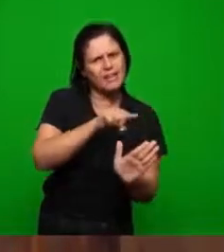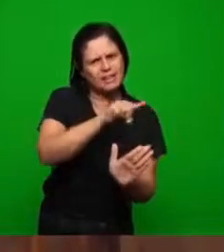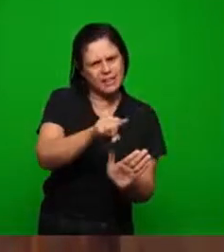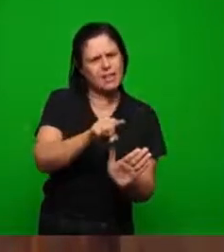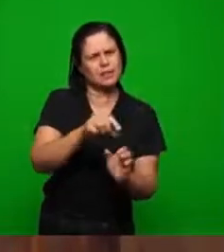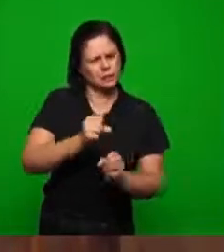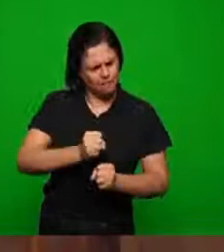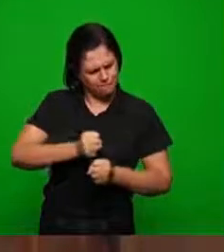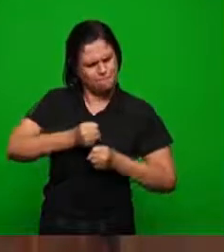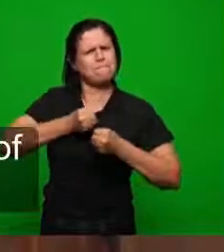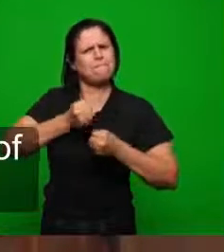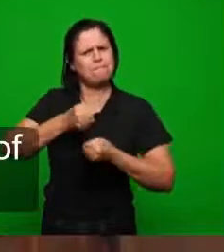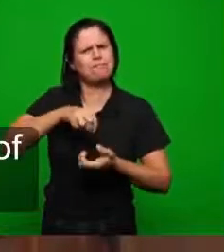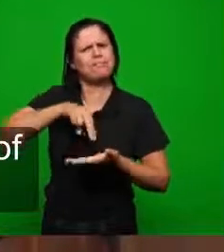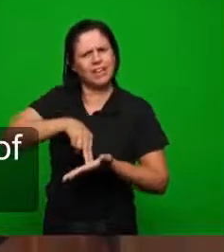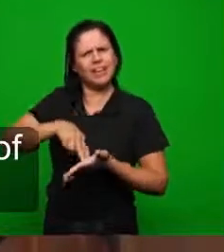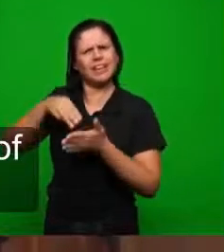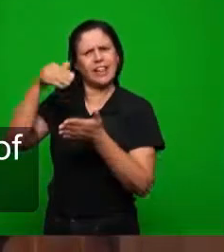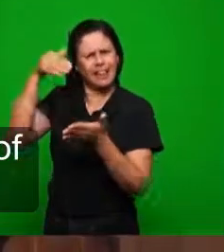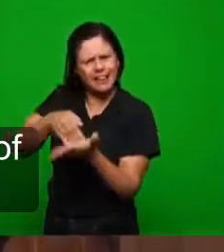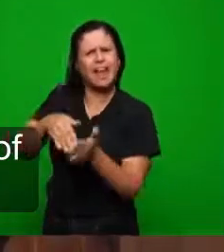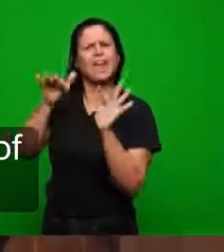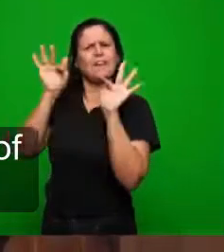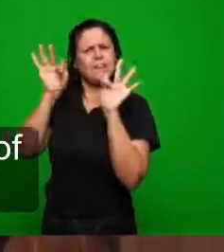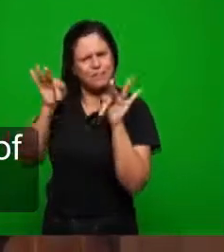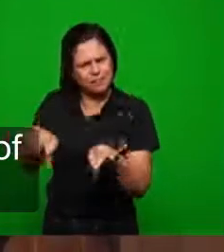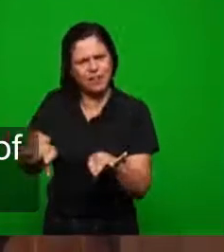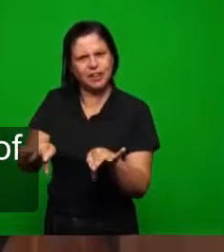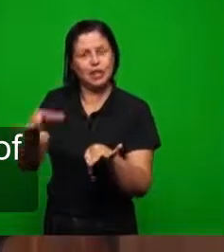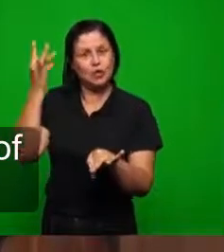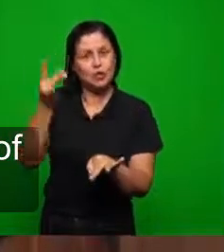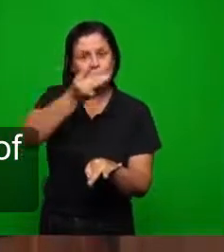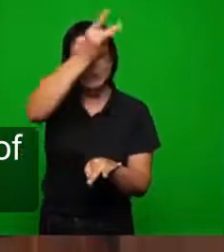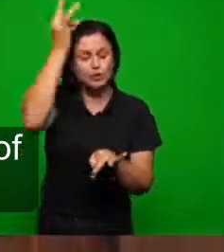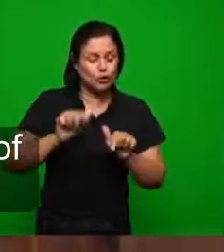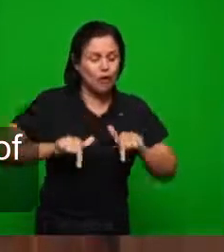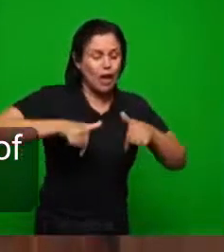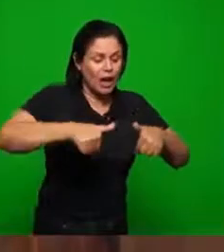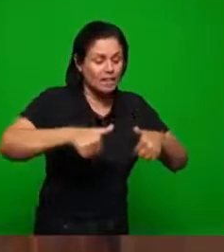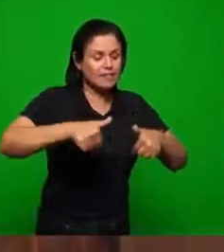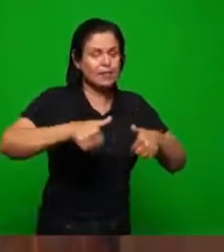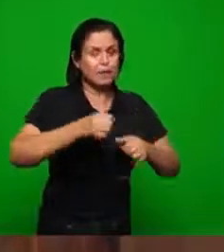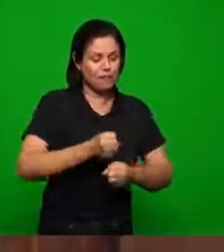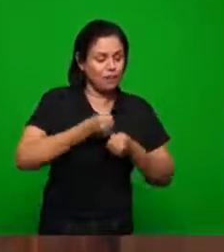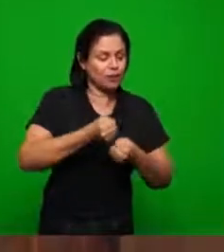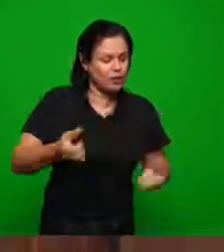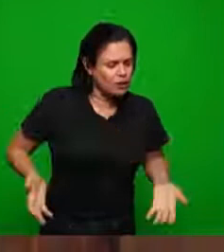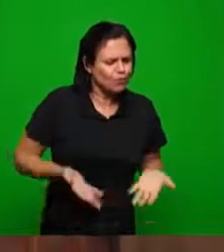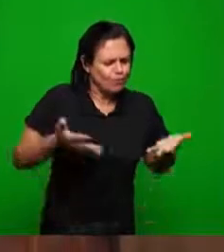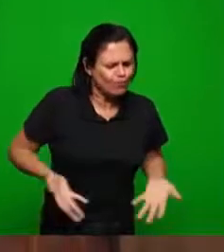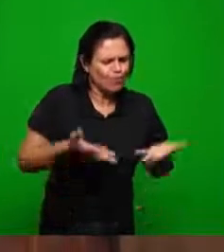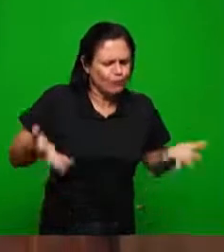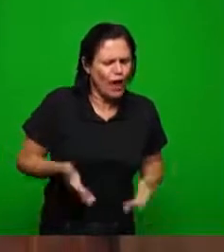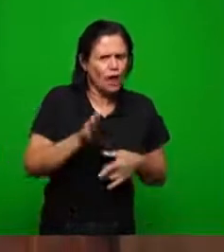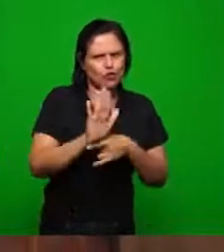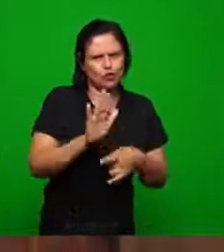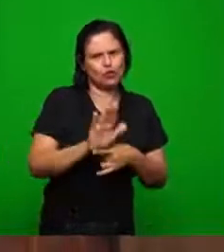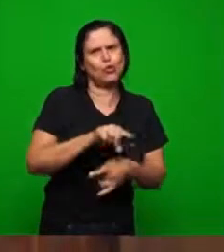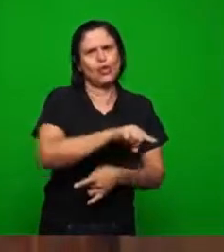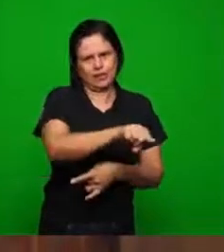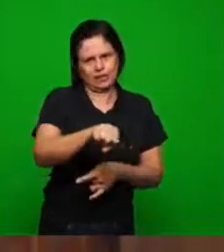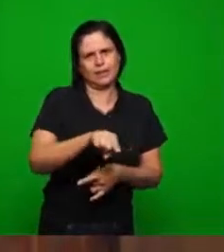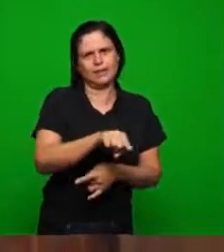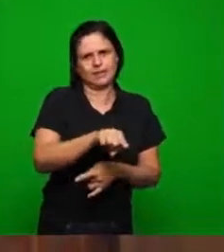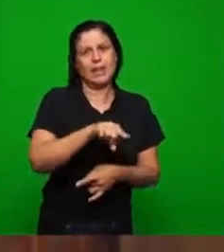força, eles se mantiveram fiéis à operação, ao desejo e à vontade do Espírito Santo para aquele momento.